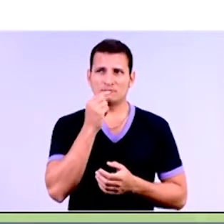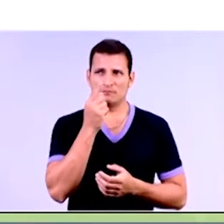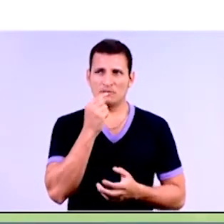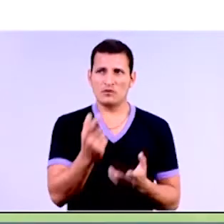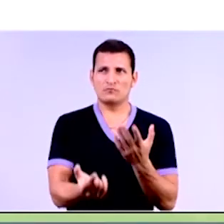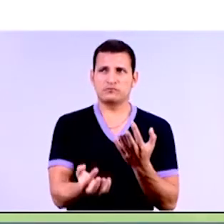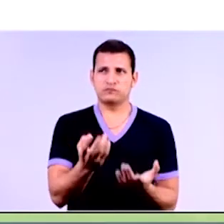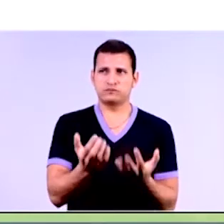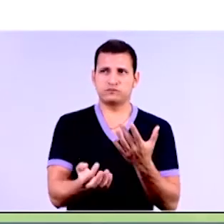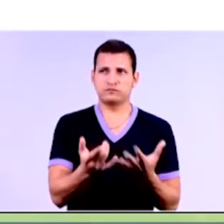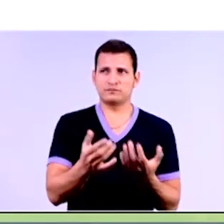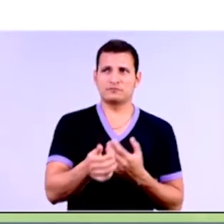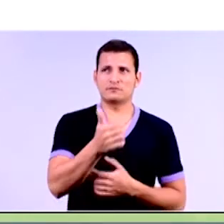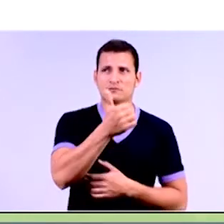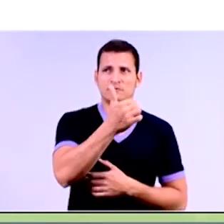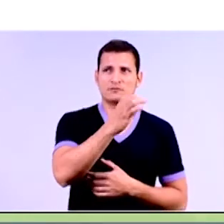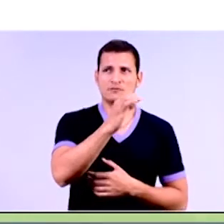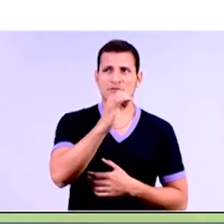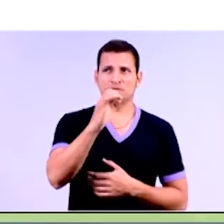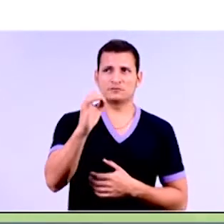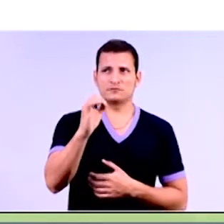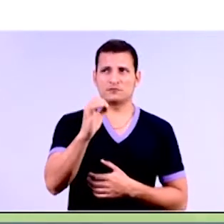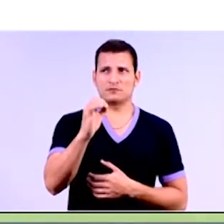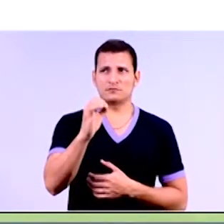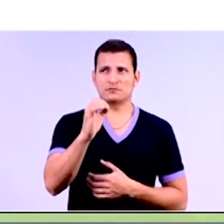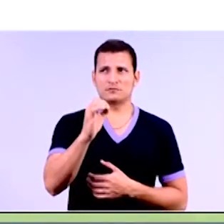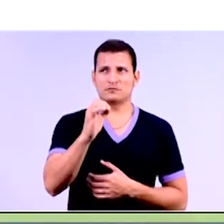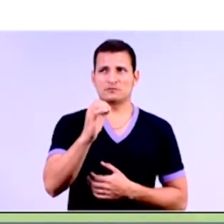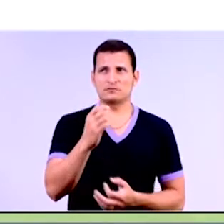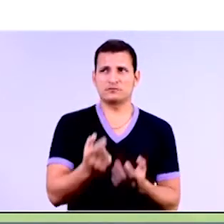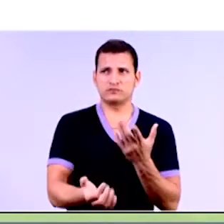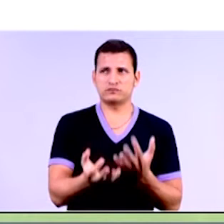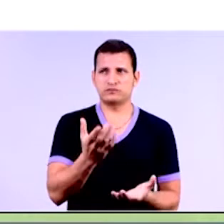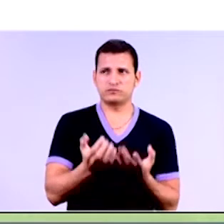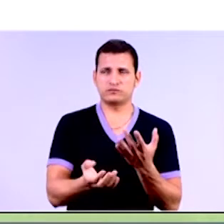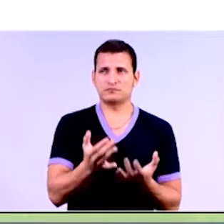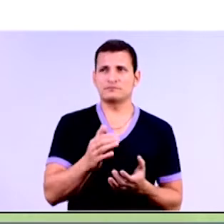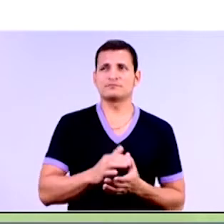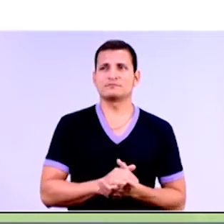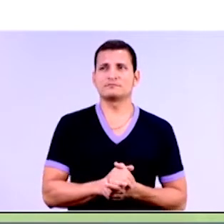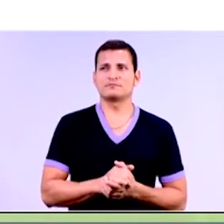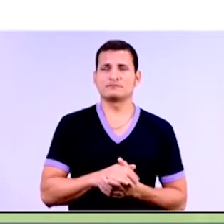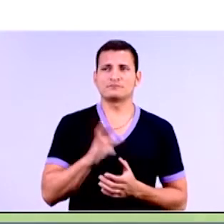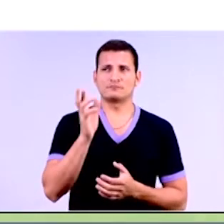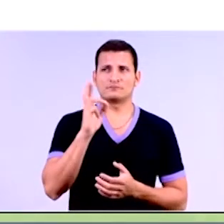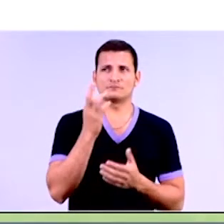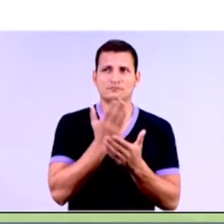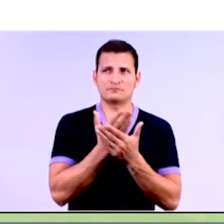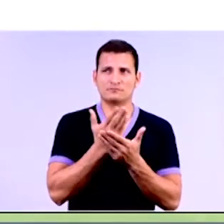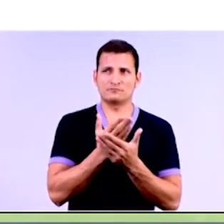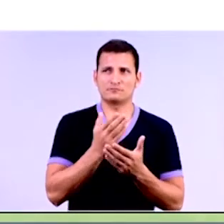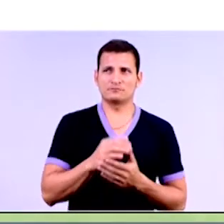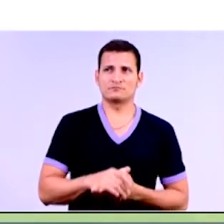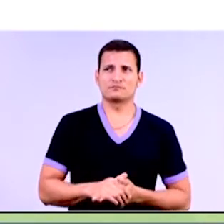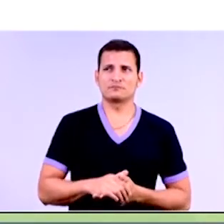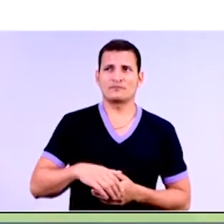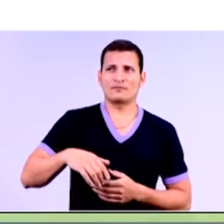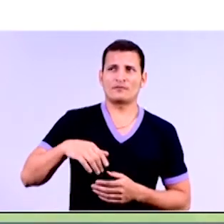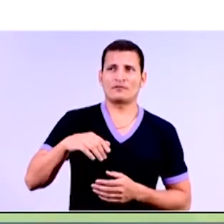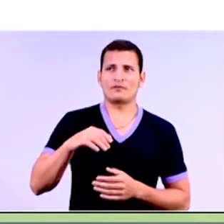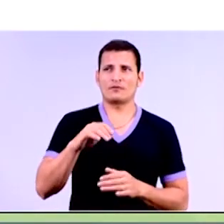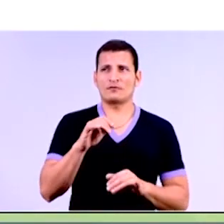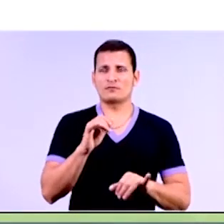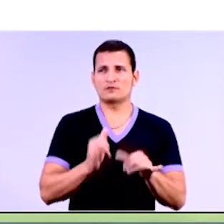a que grau? A 100 graus Celsius. Então, quem estudou aí química, alguma coisa